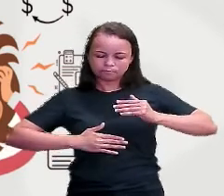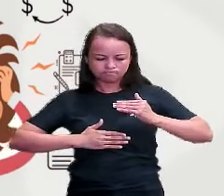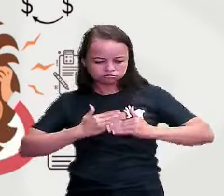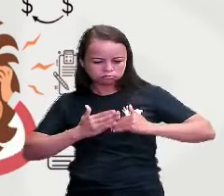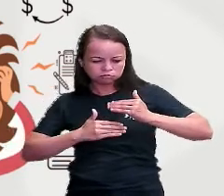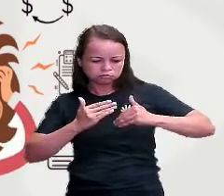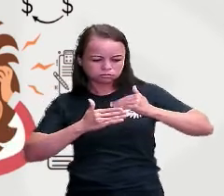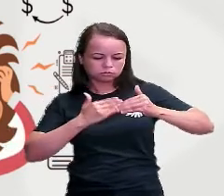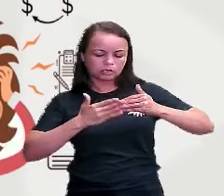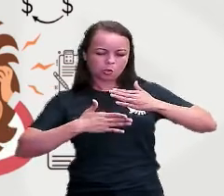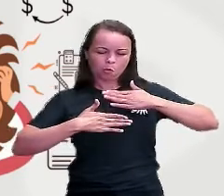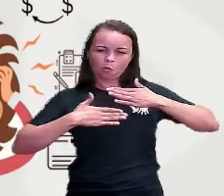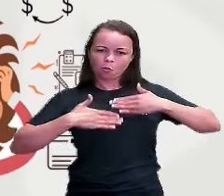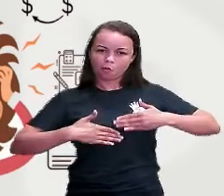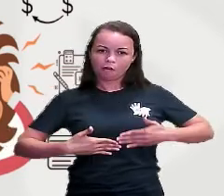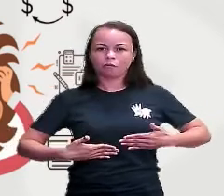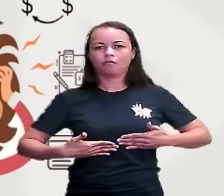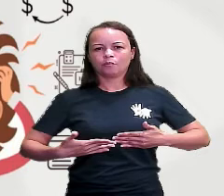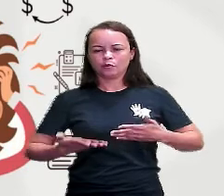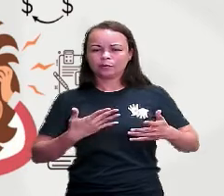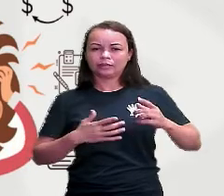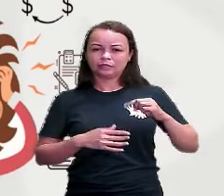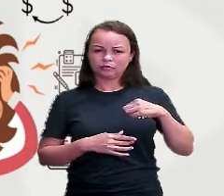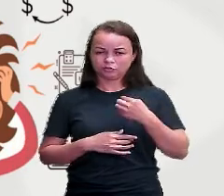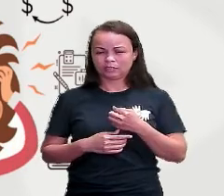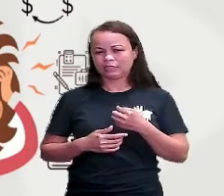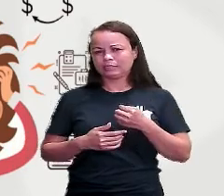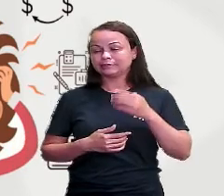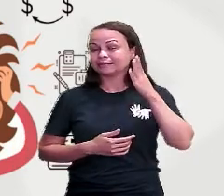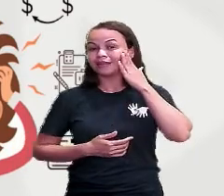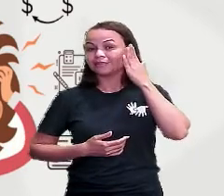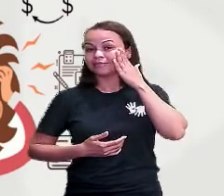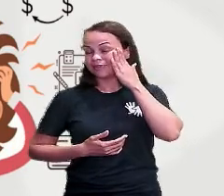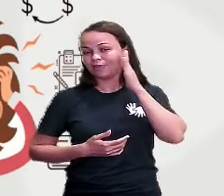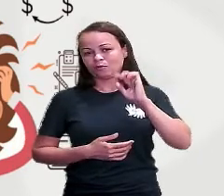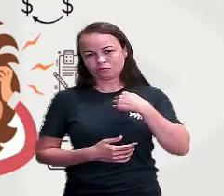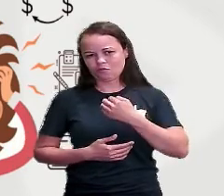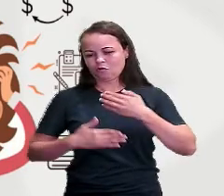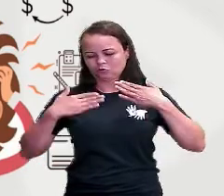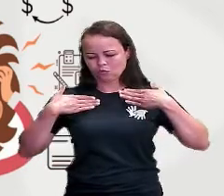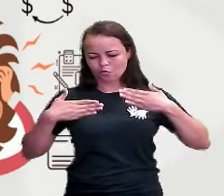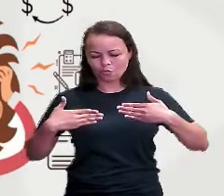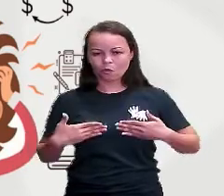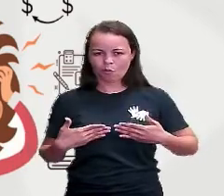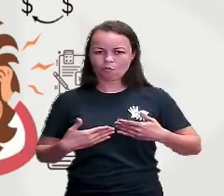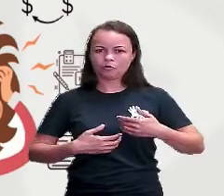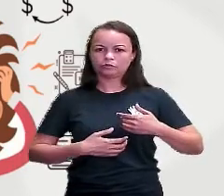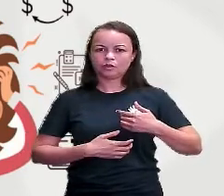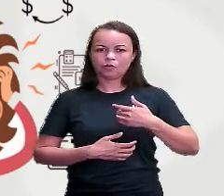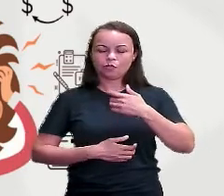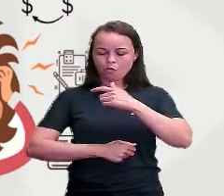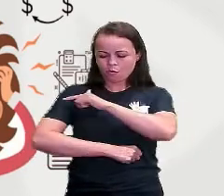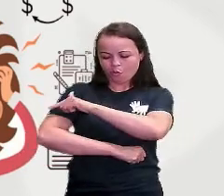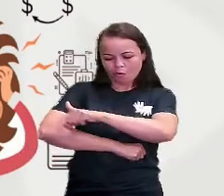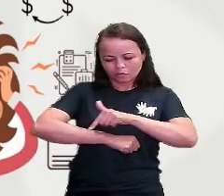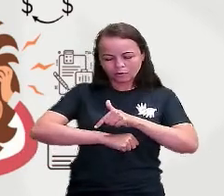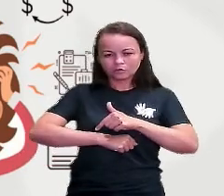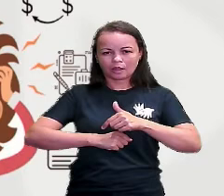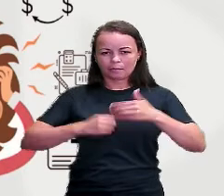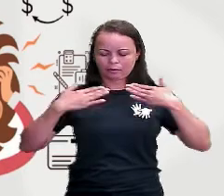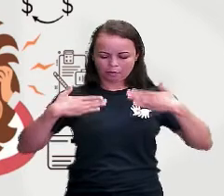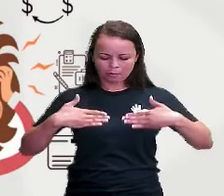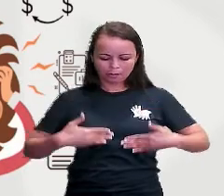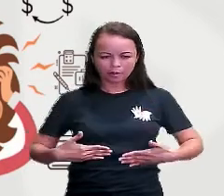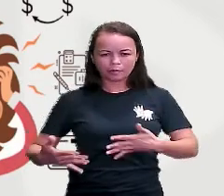muito para que a gente possa ser quem nós somos. Então, o nosso comportamento tem muito a ver também com a ação dos nossos